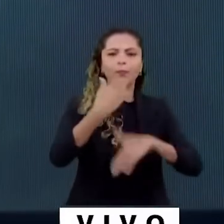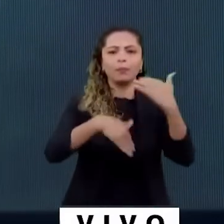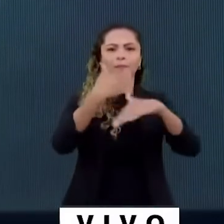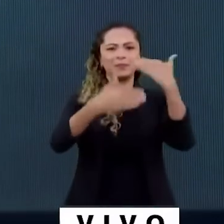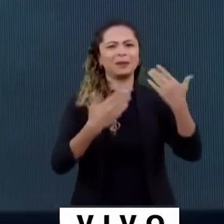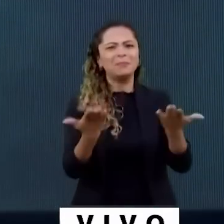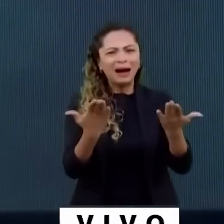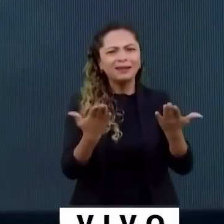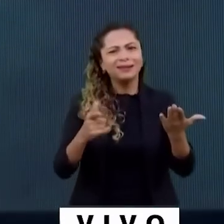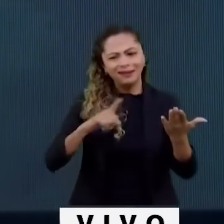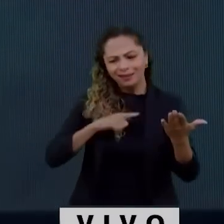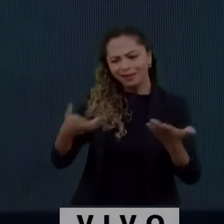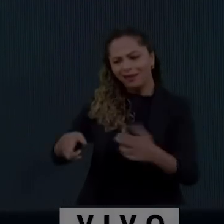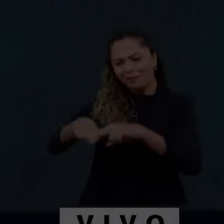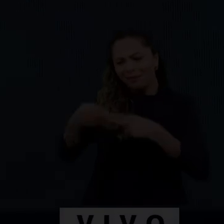Esse é o ponto não é Chico Maria